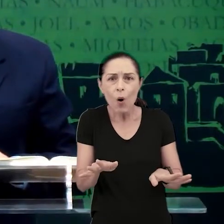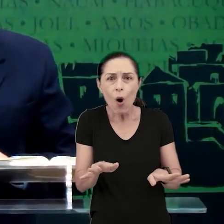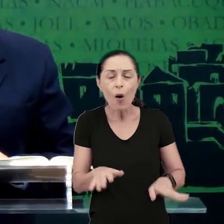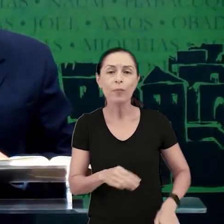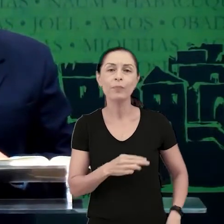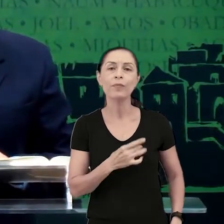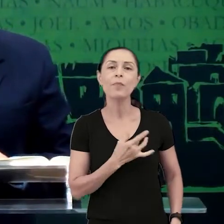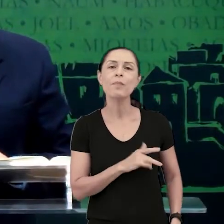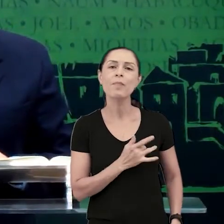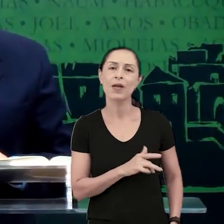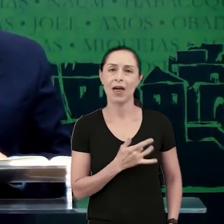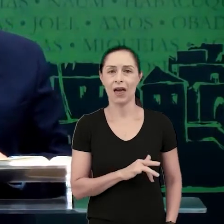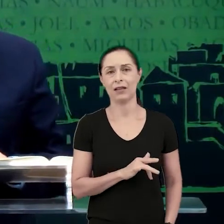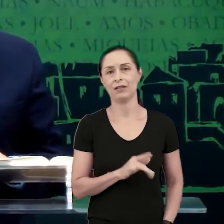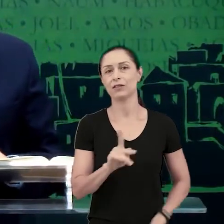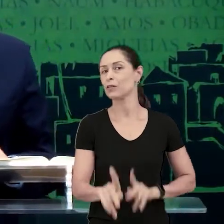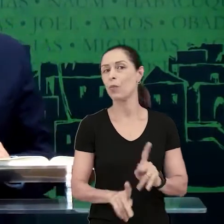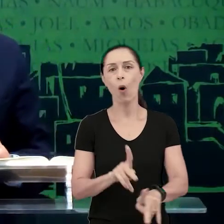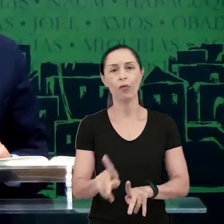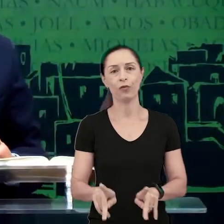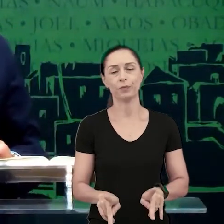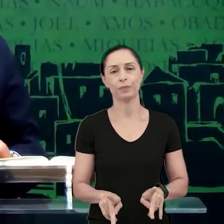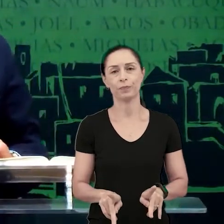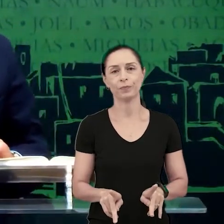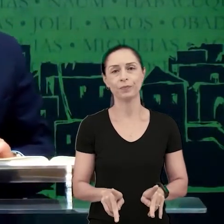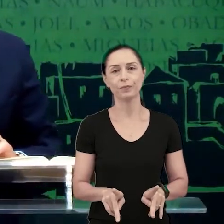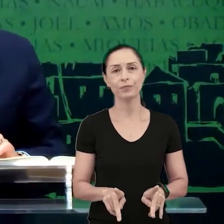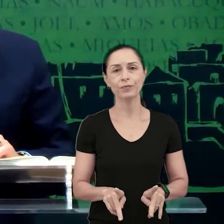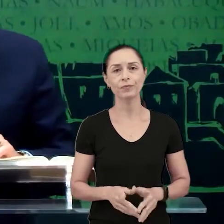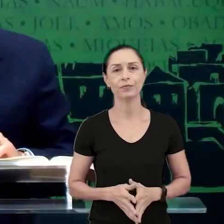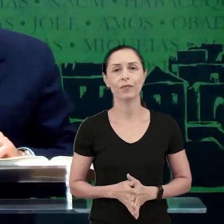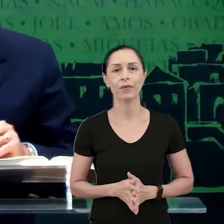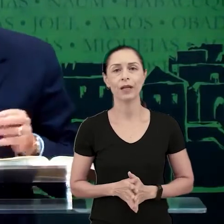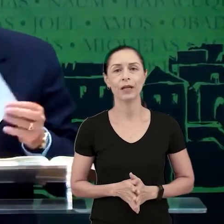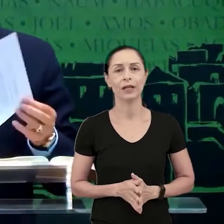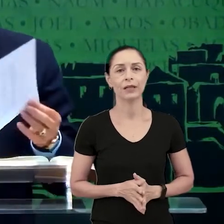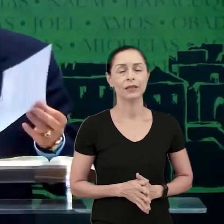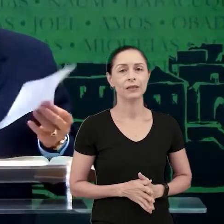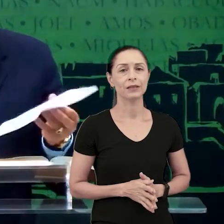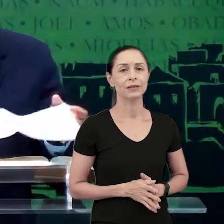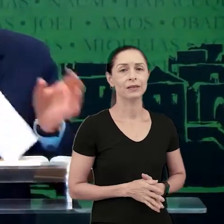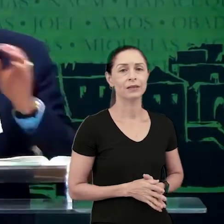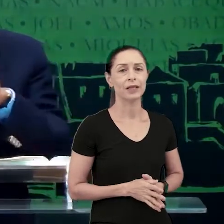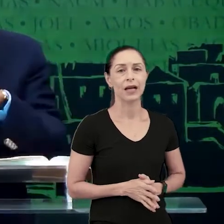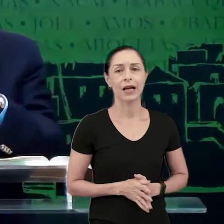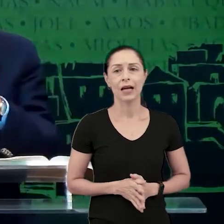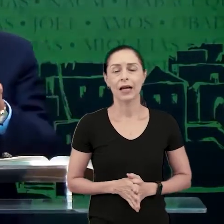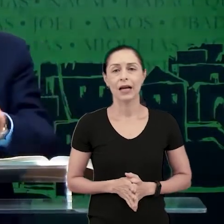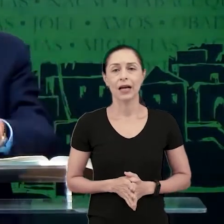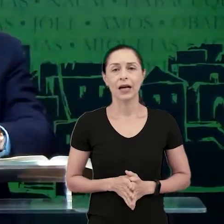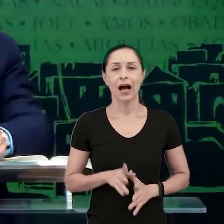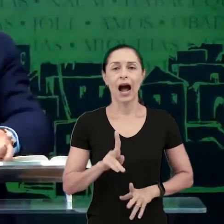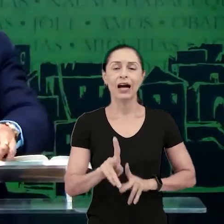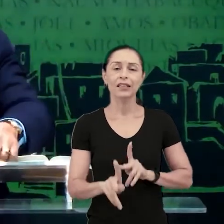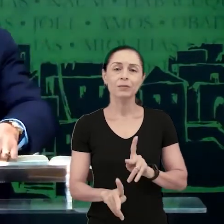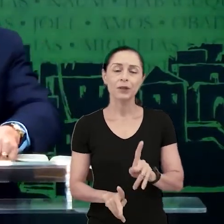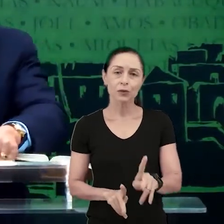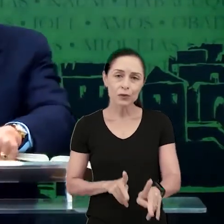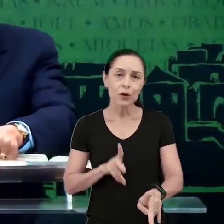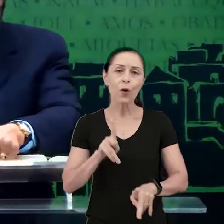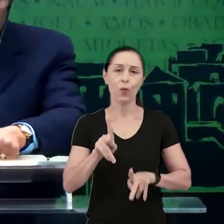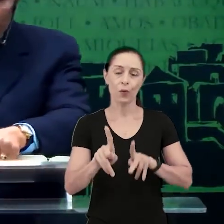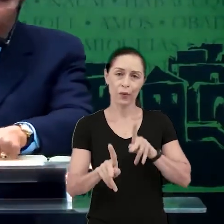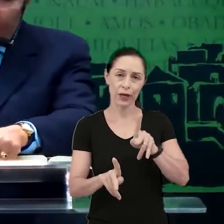nação. Se você perceber a degradação generalizada do povo, vai se caracterizar por